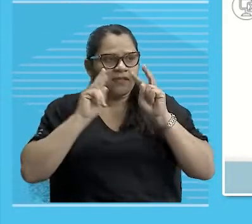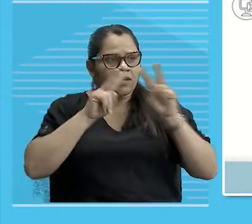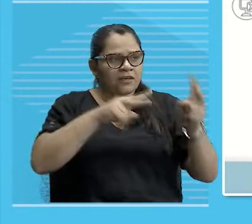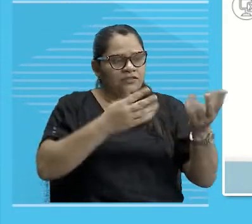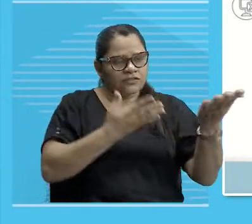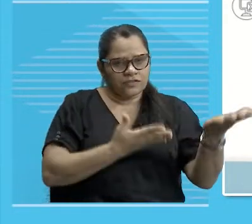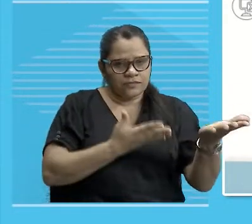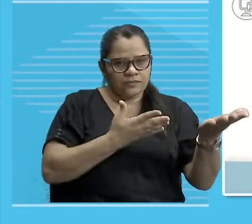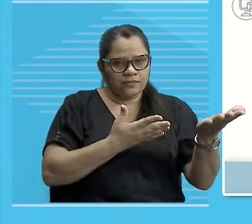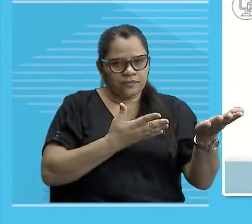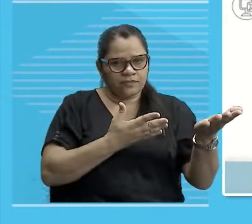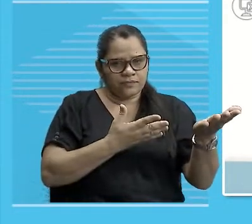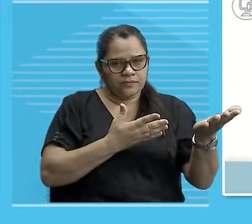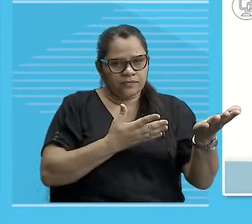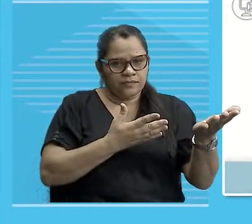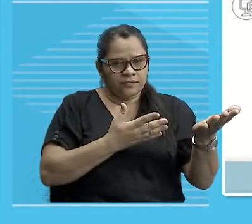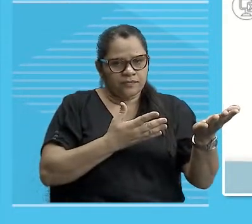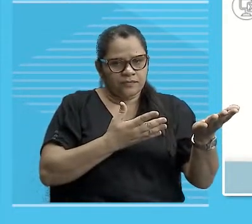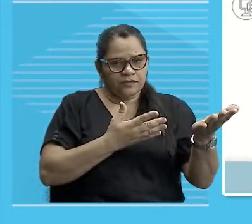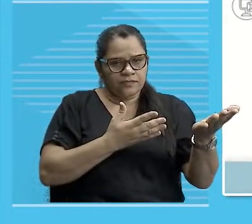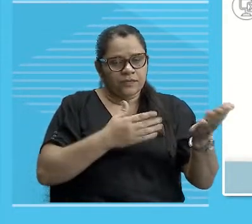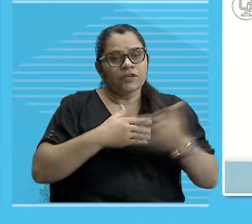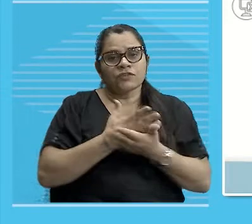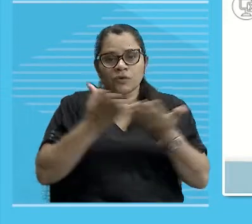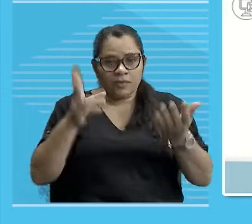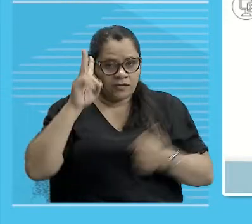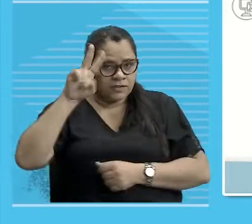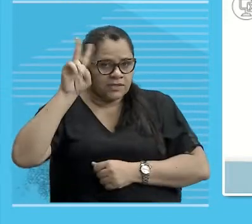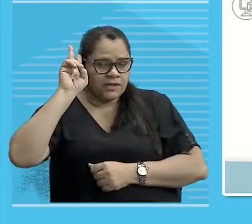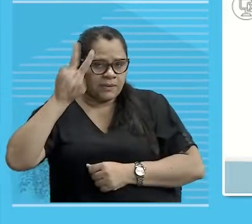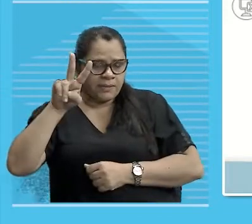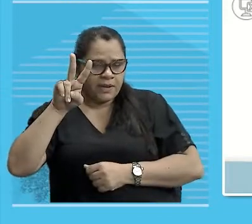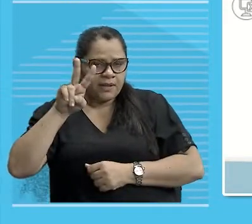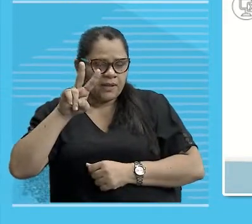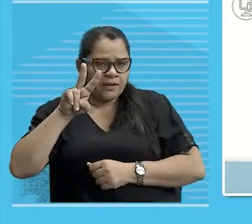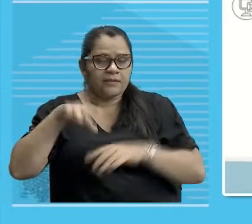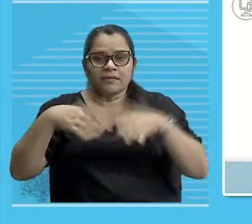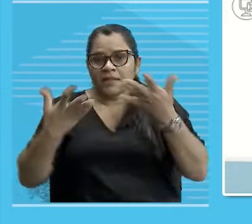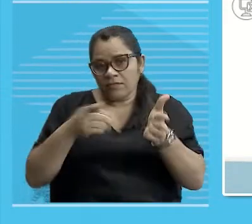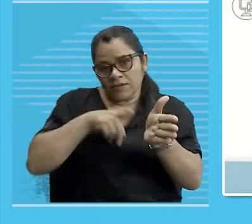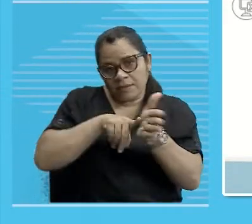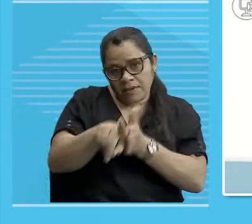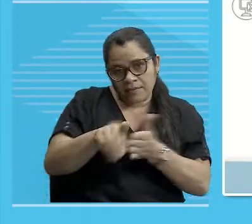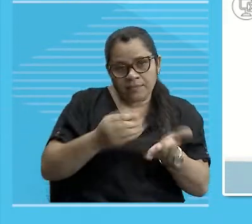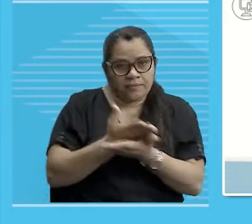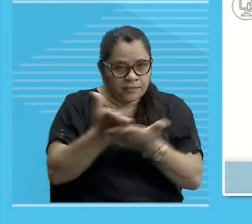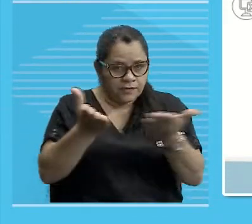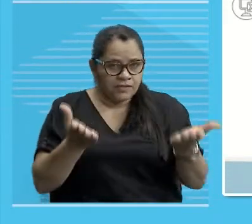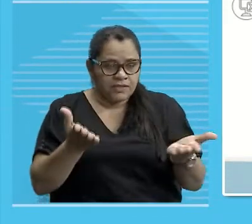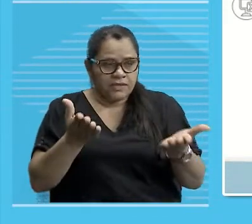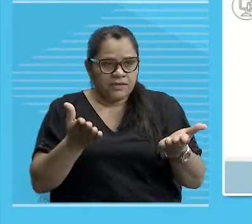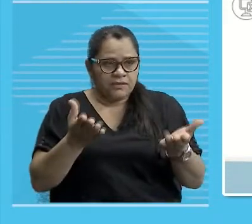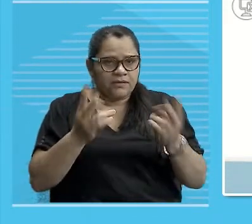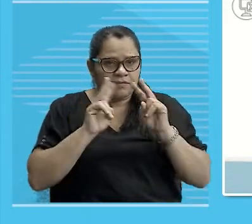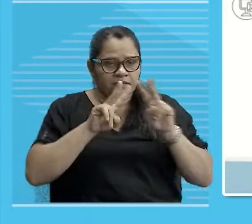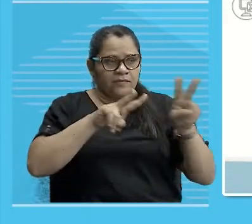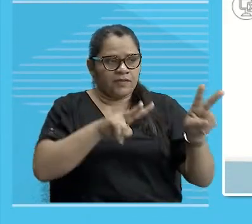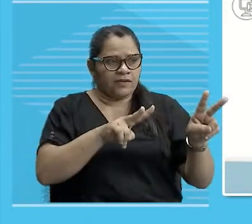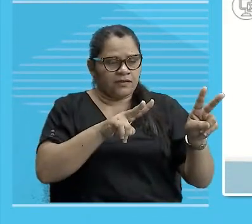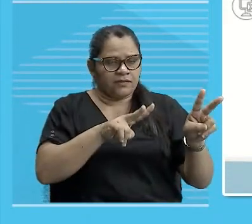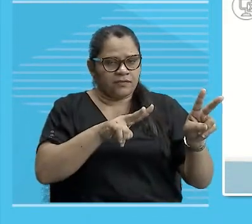benzodiazepínico, só para você poder se situar, deixa eu fazer uma pergunta a você. Você já